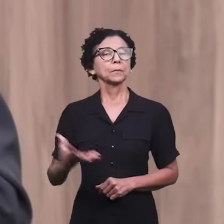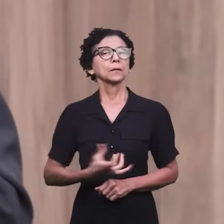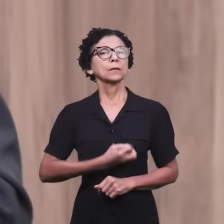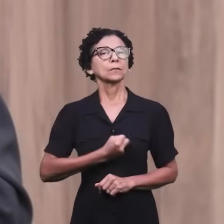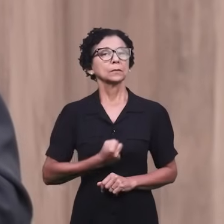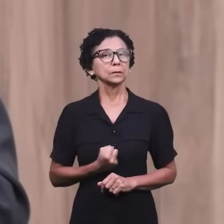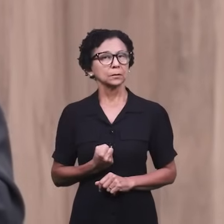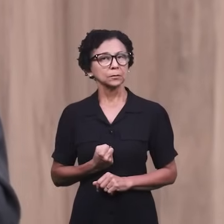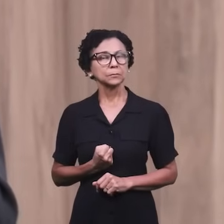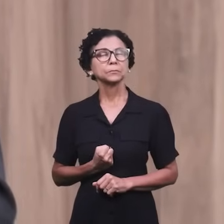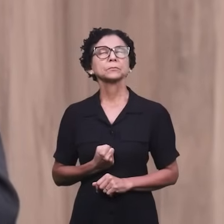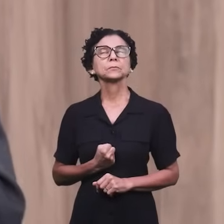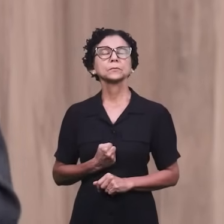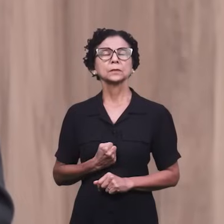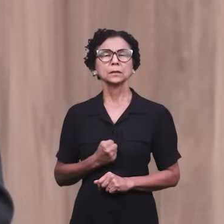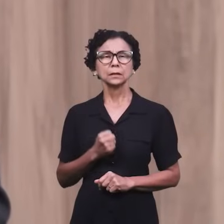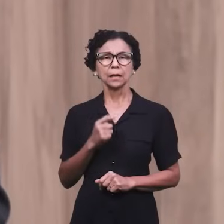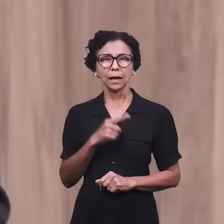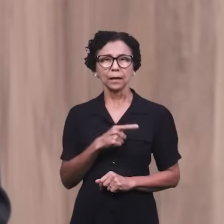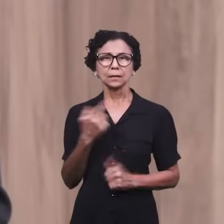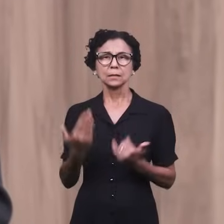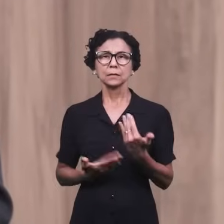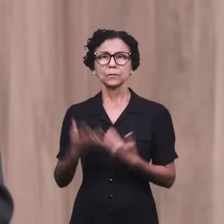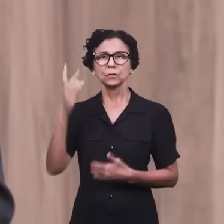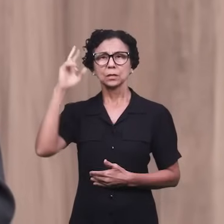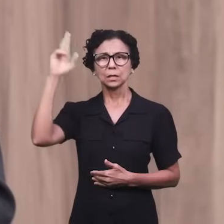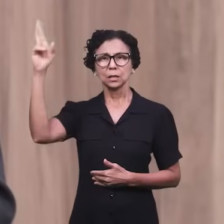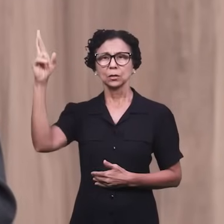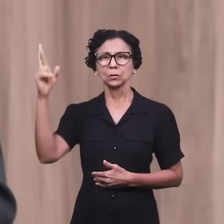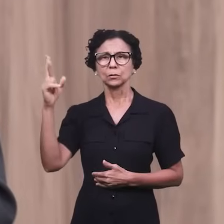ao Senhor com fidelidade.